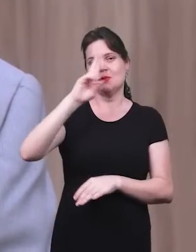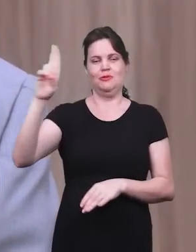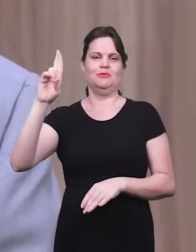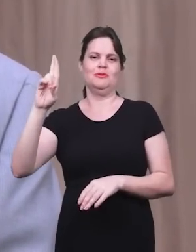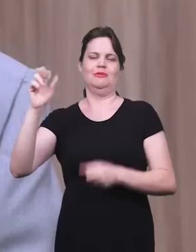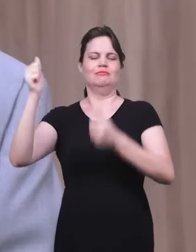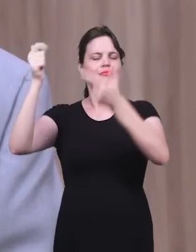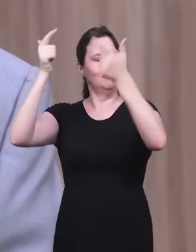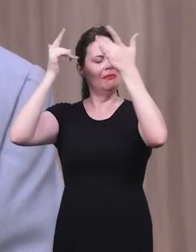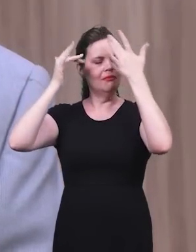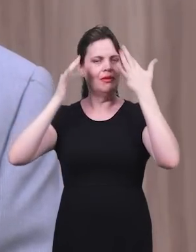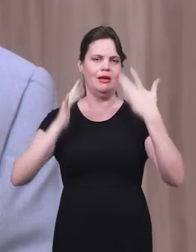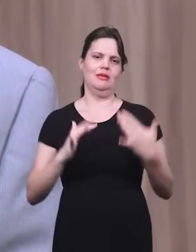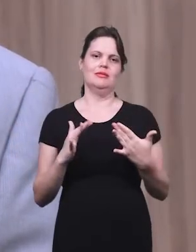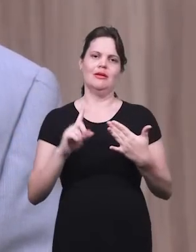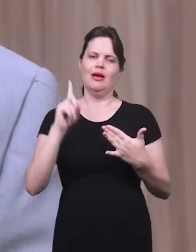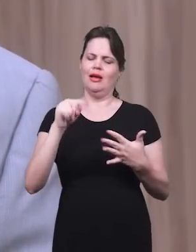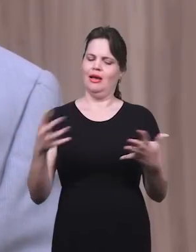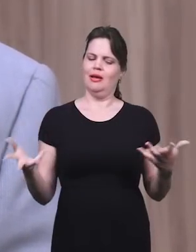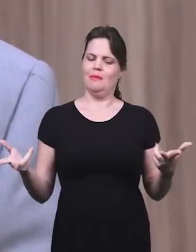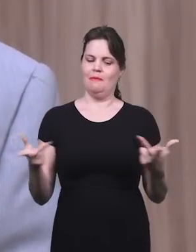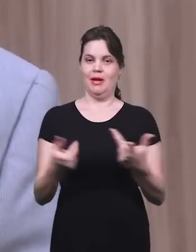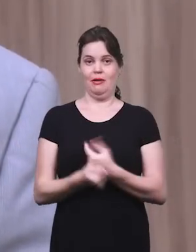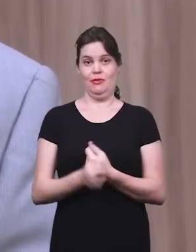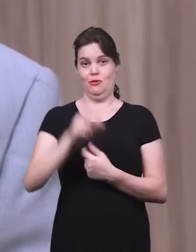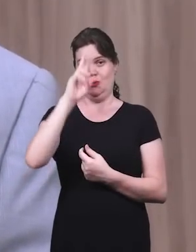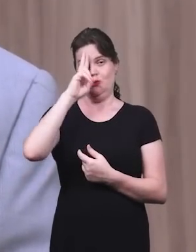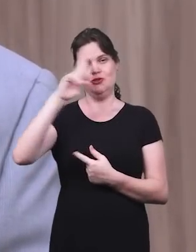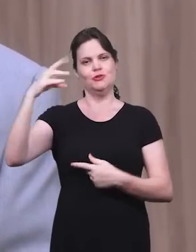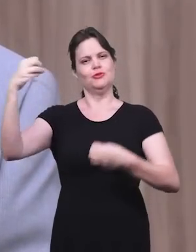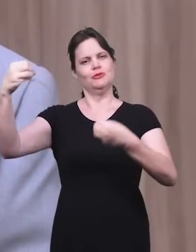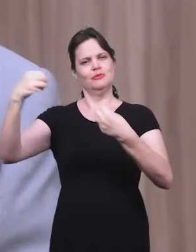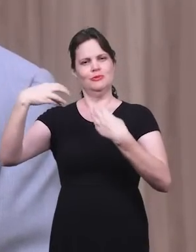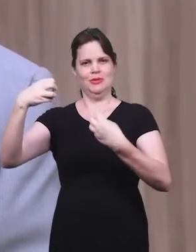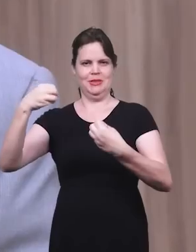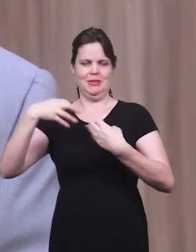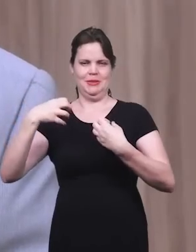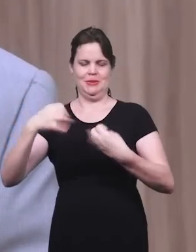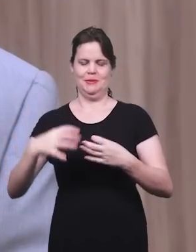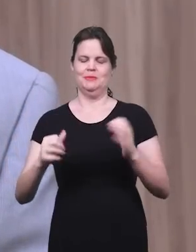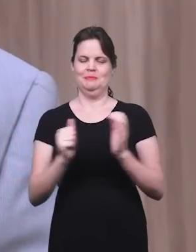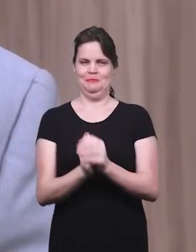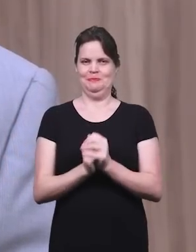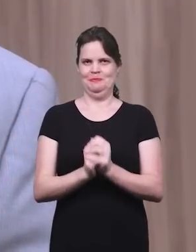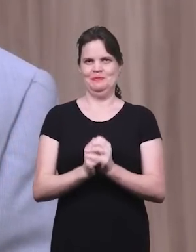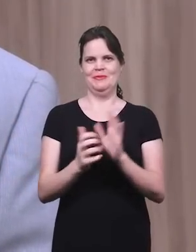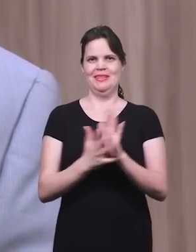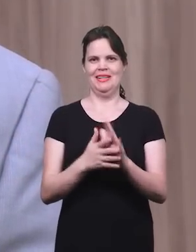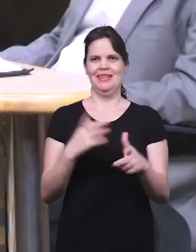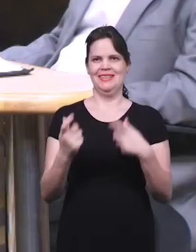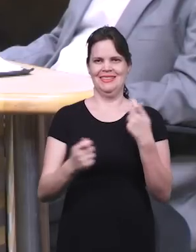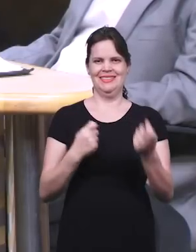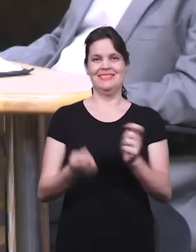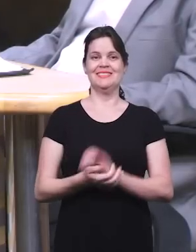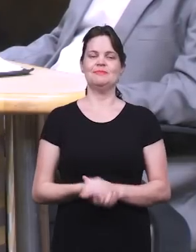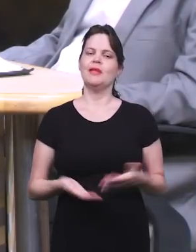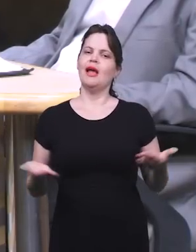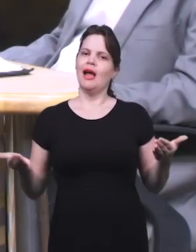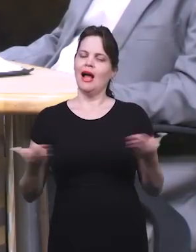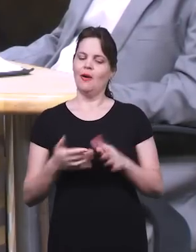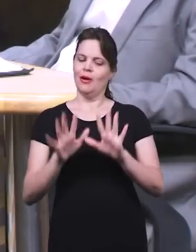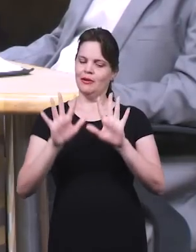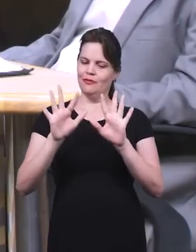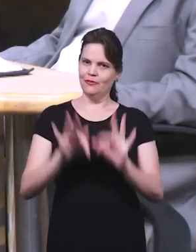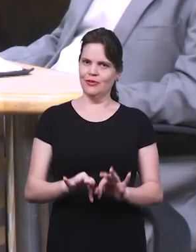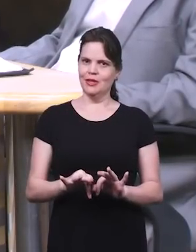nos dá é algo especial, é muita riqueza de ensino que o Senhor nos dá ali nessa palavra. Glória a Jesus. Bom,